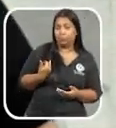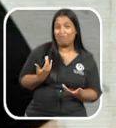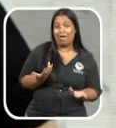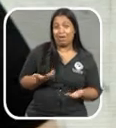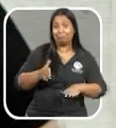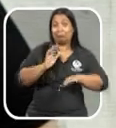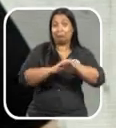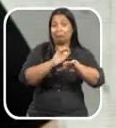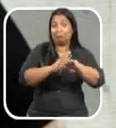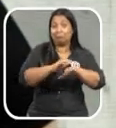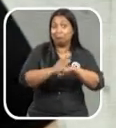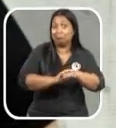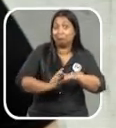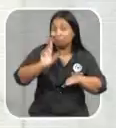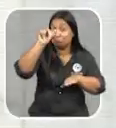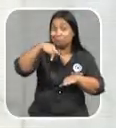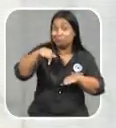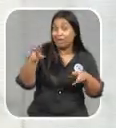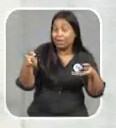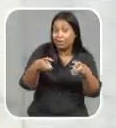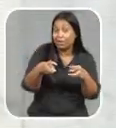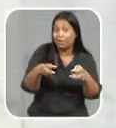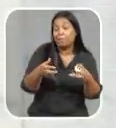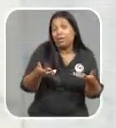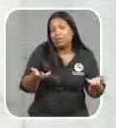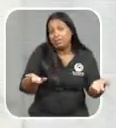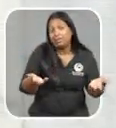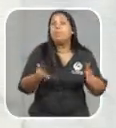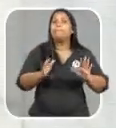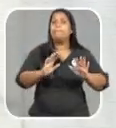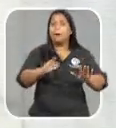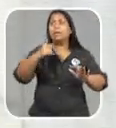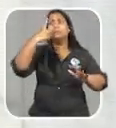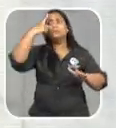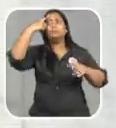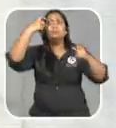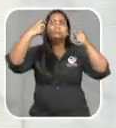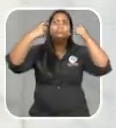na sociedade, né? Tem uma grande contradição, né?